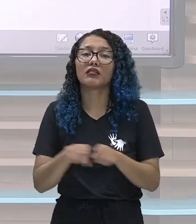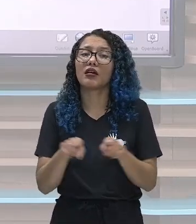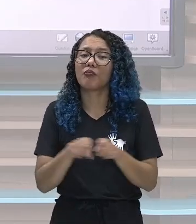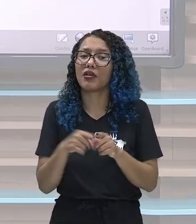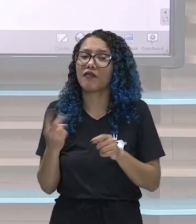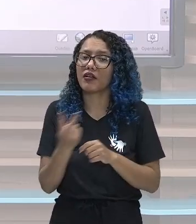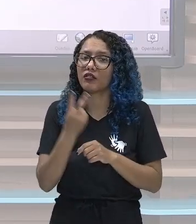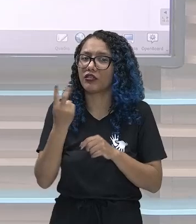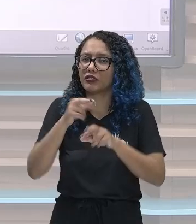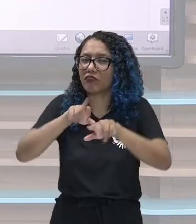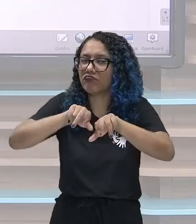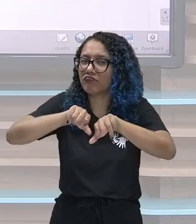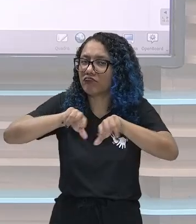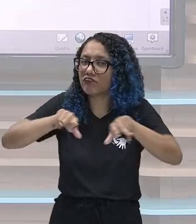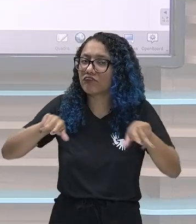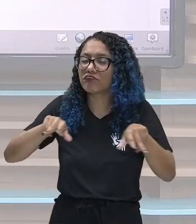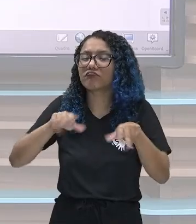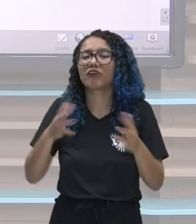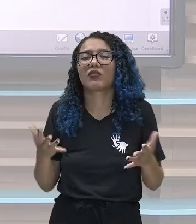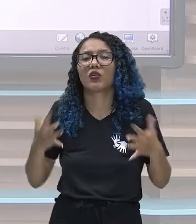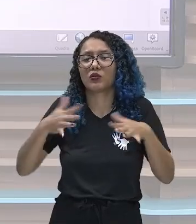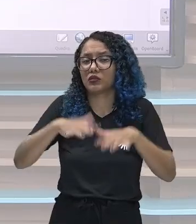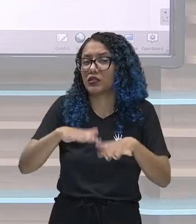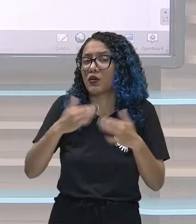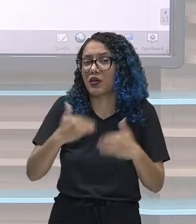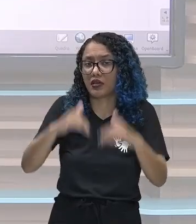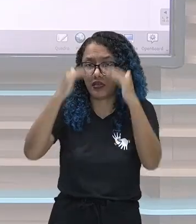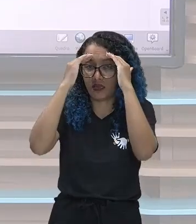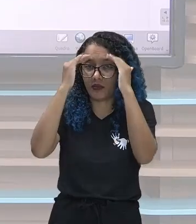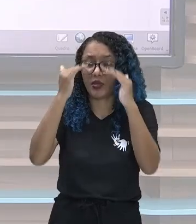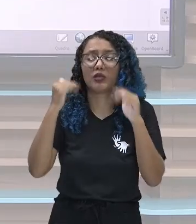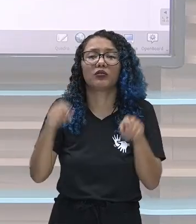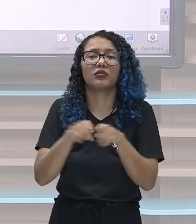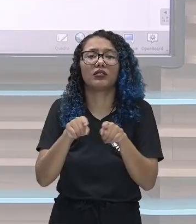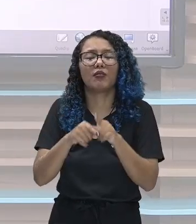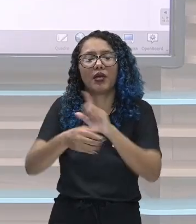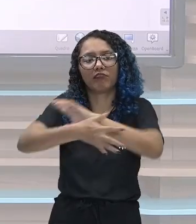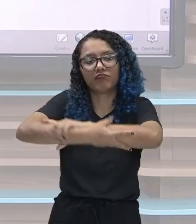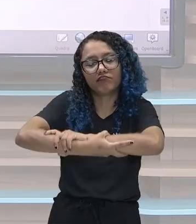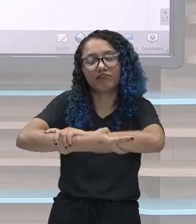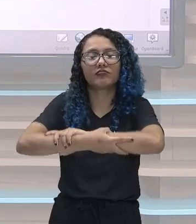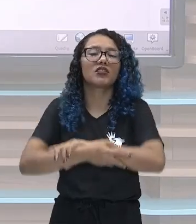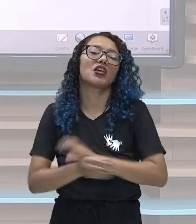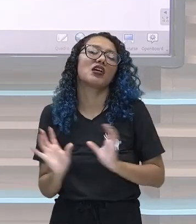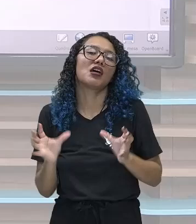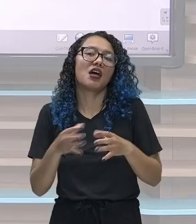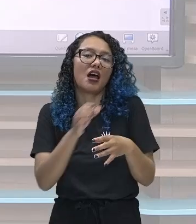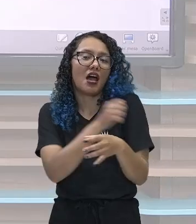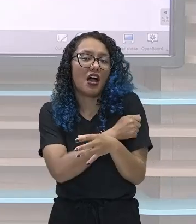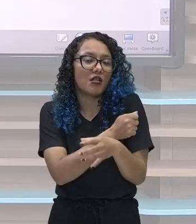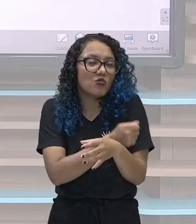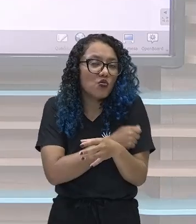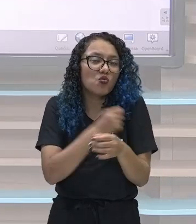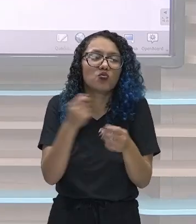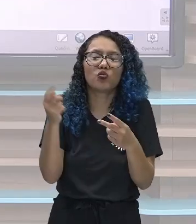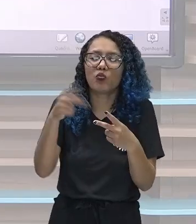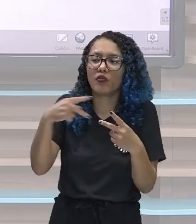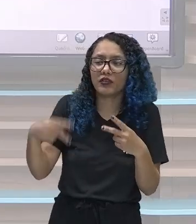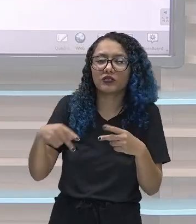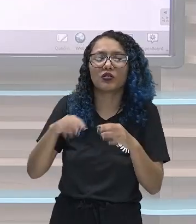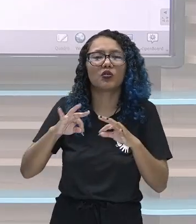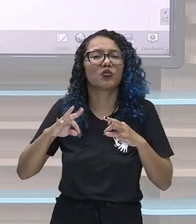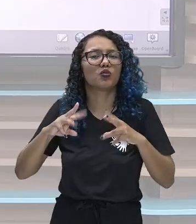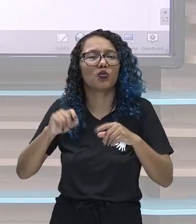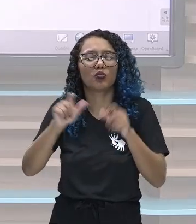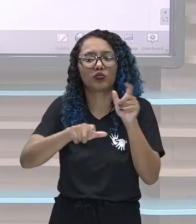diversidade, a inclusão, o respeito e a colaboração entre os estudantes, professores e demais membros da